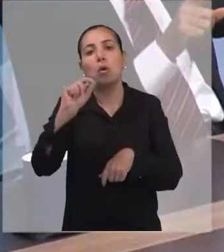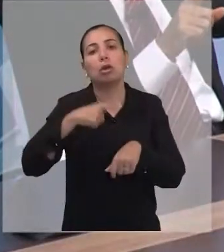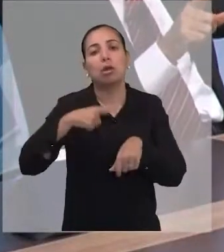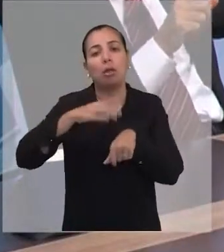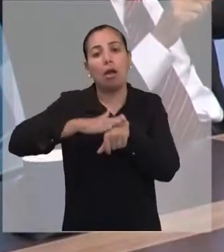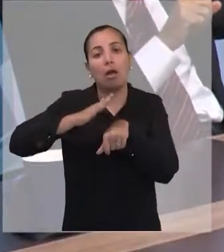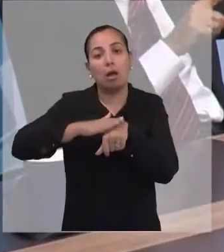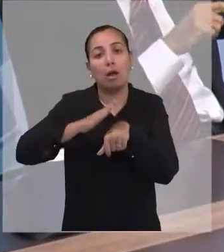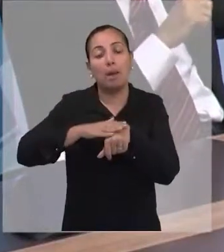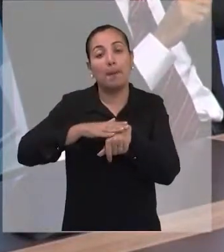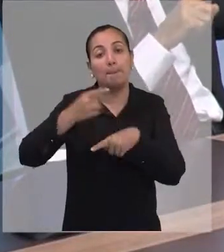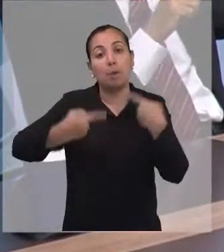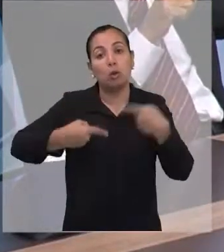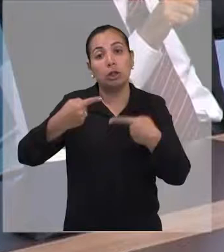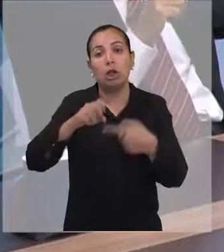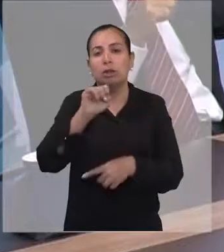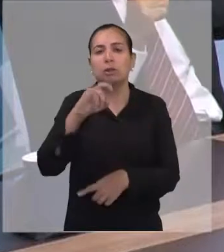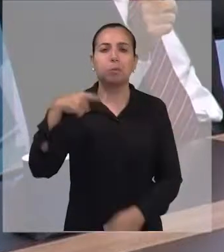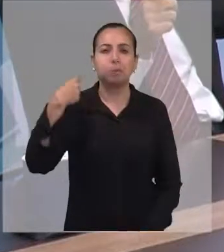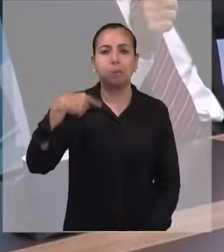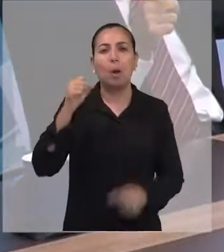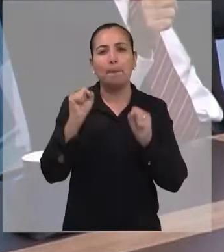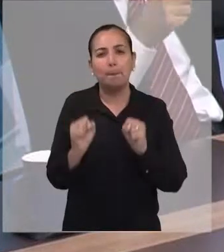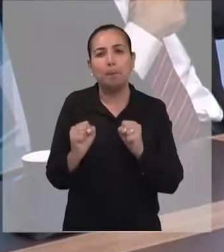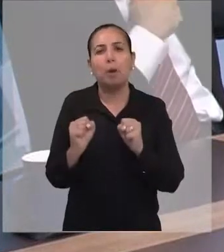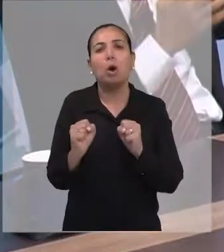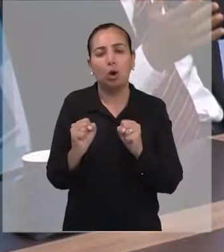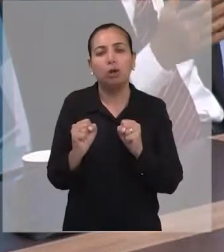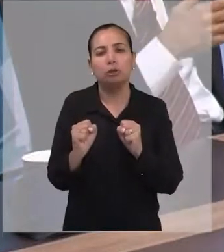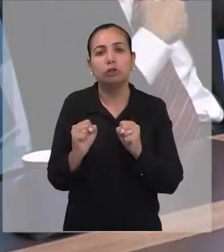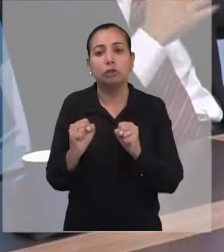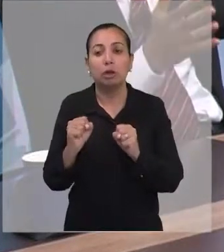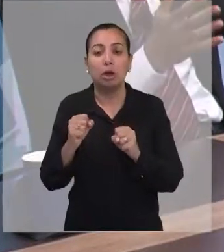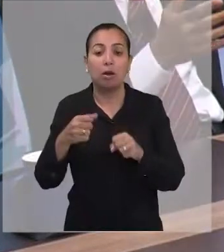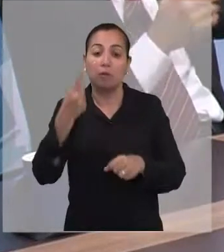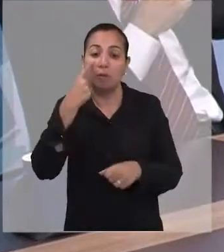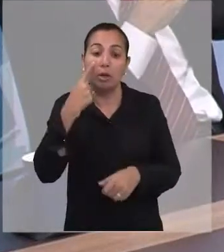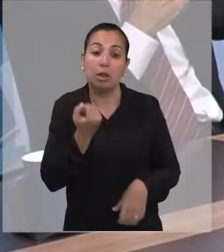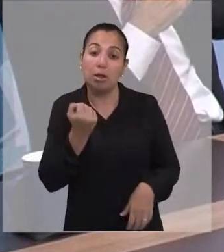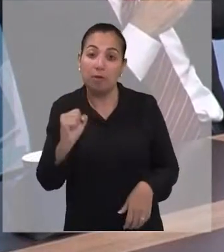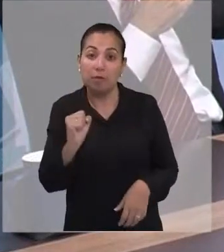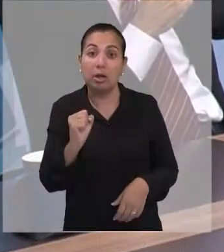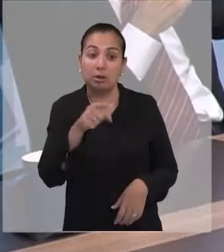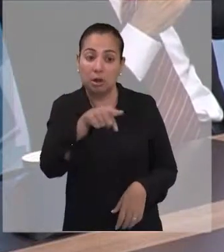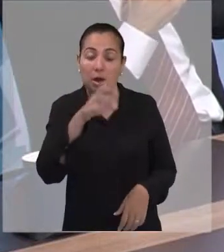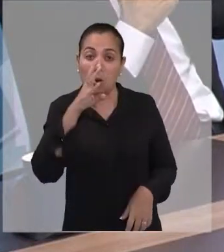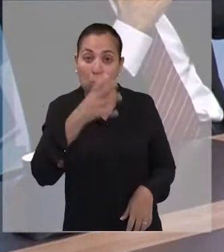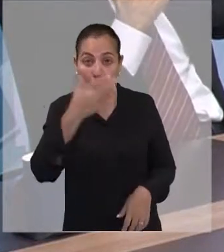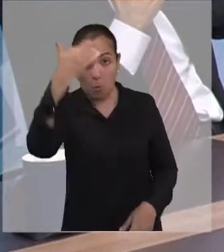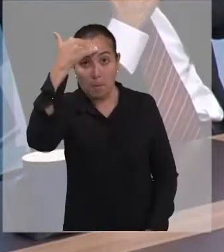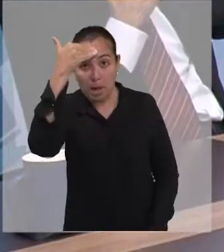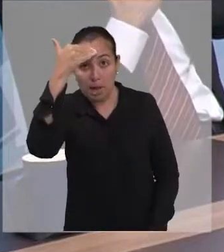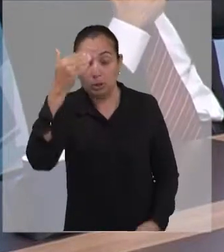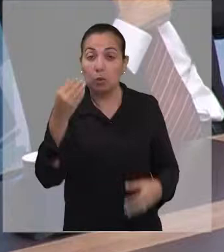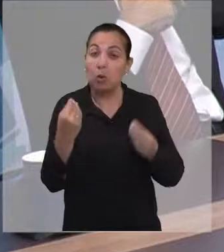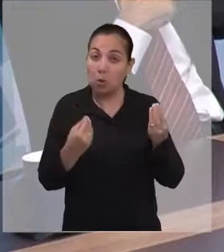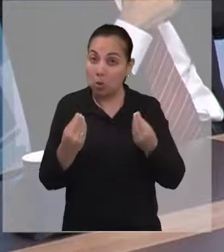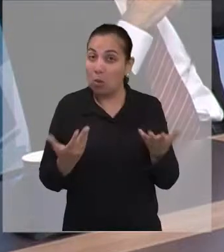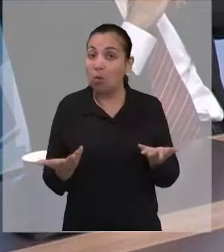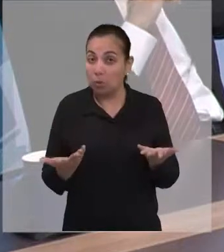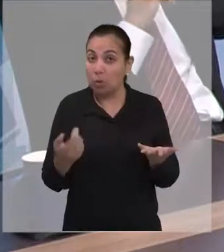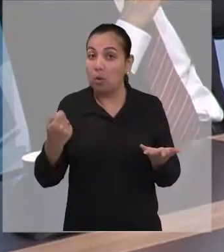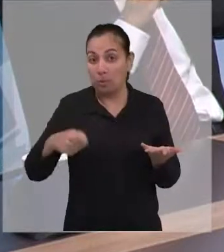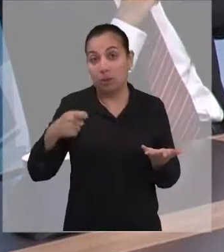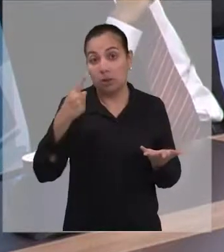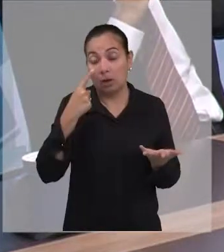políticos. Se o advogado pode defender um réu culpado, e todo advogado faz isso, eu já fiz isso. Agora, outra coisa